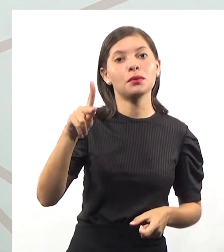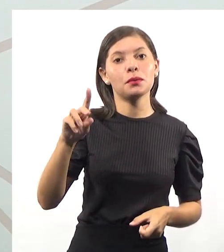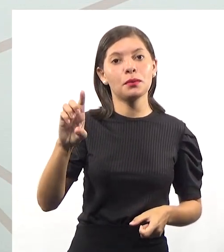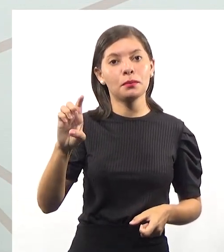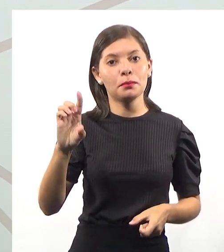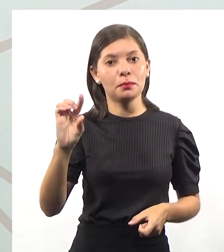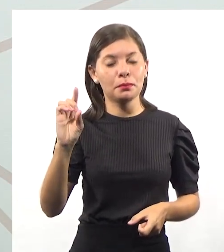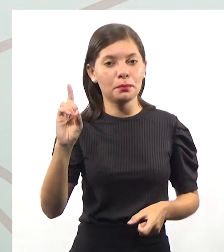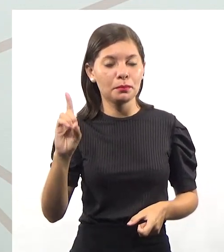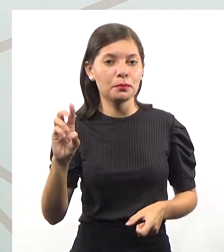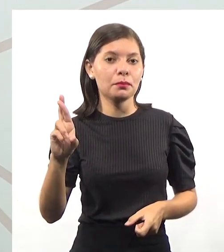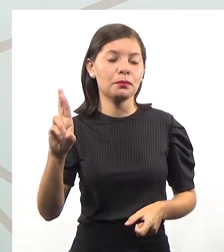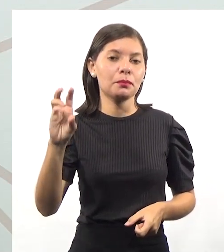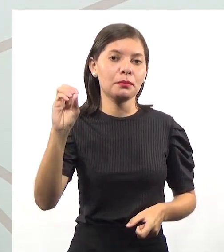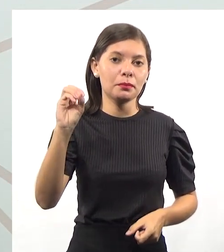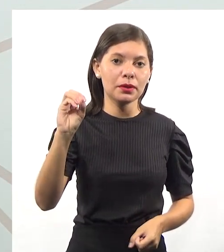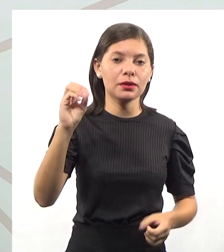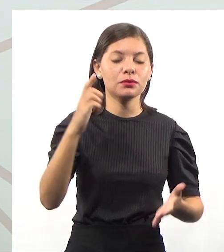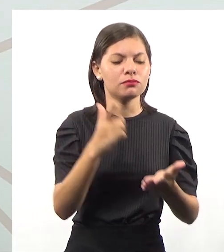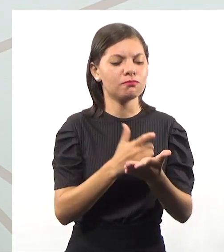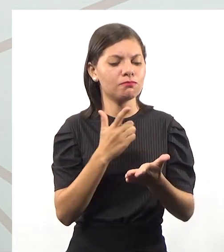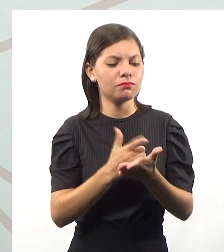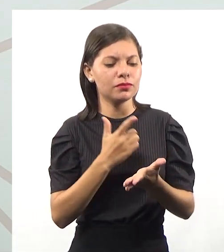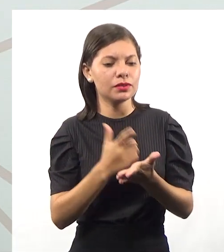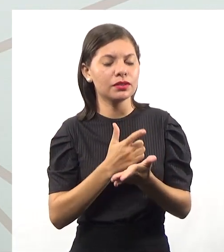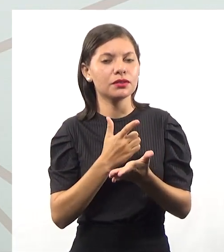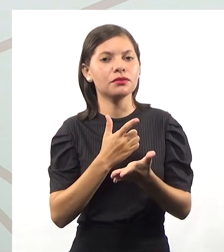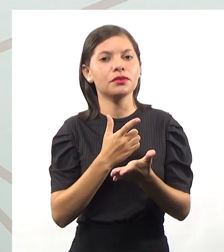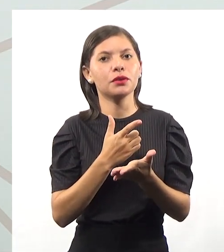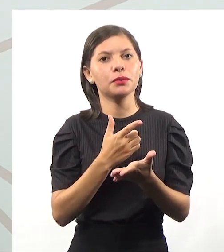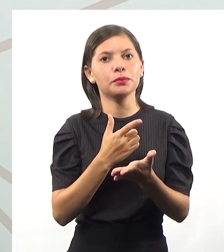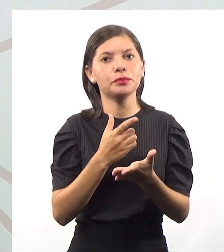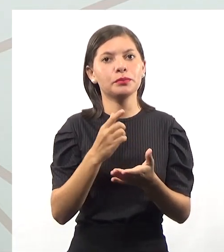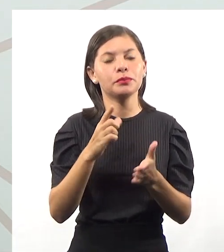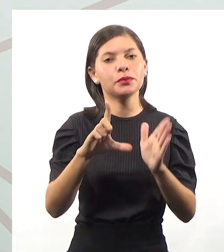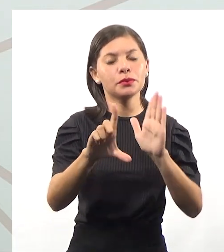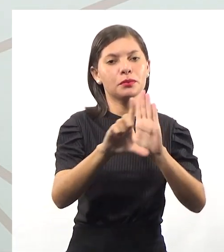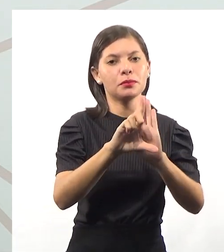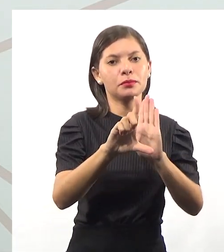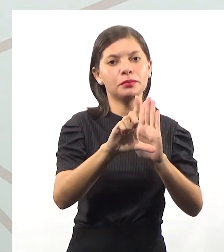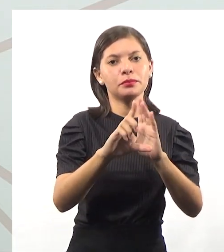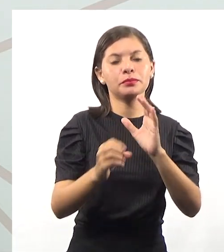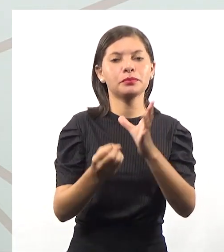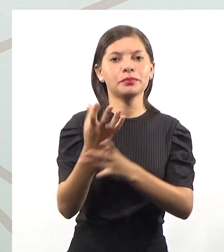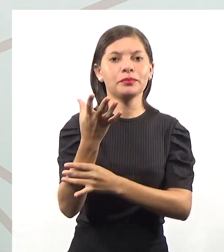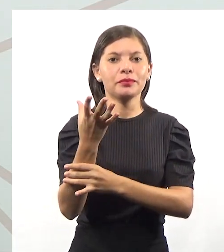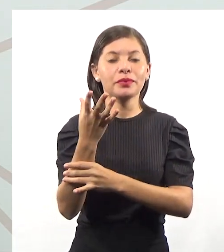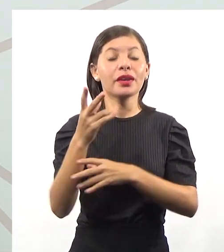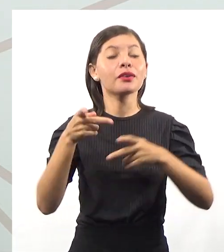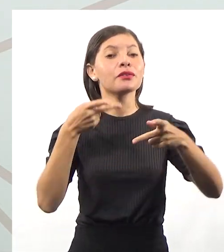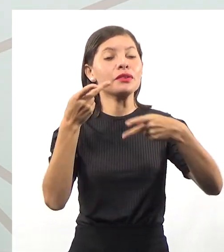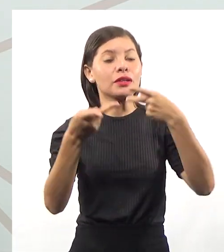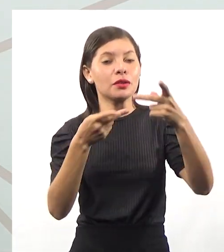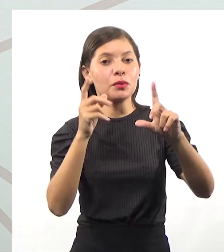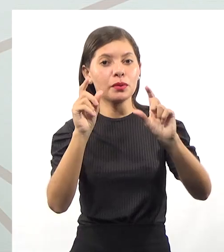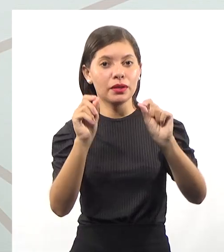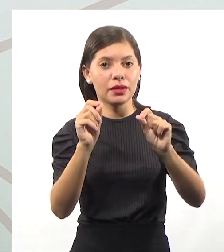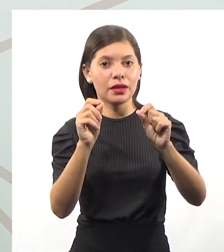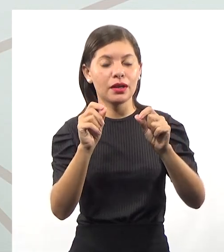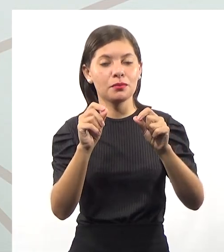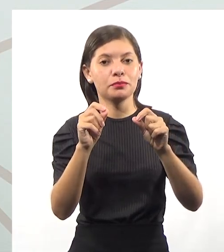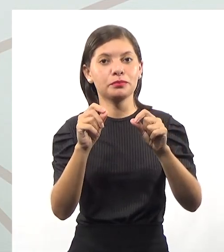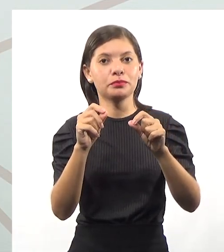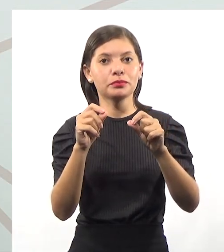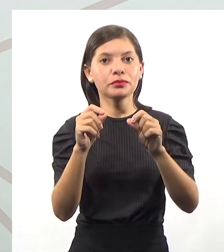livro Ranços e Avanços da LDB, quando a LDB foi publicada. E lá ele falou que um dos grandes avanços